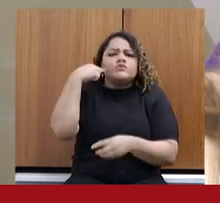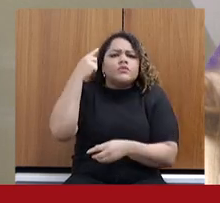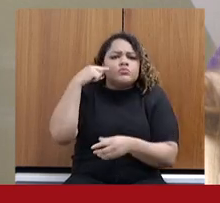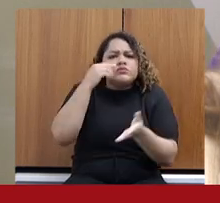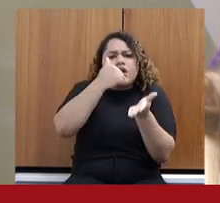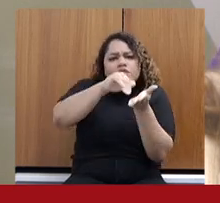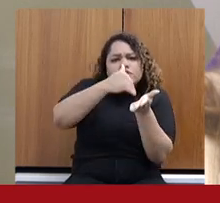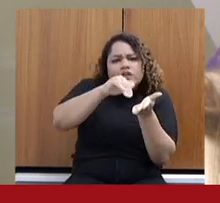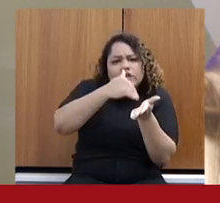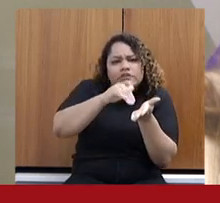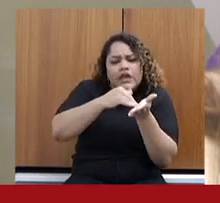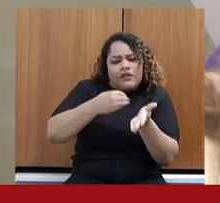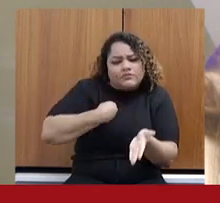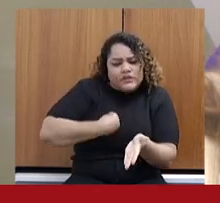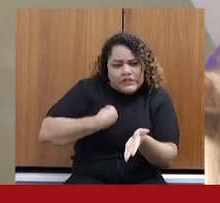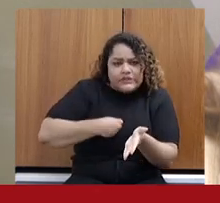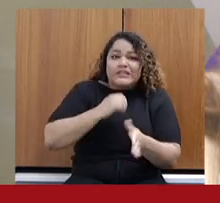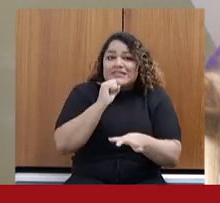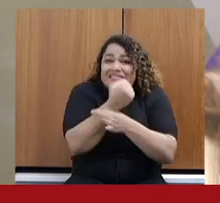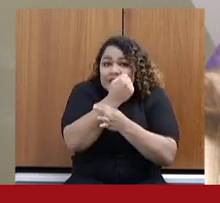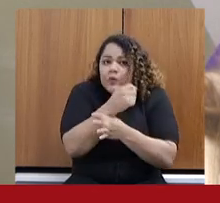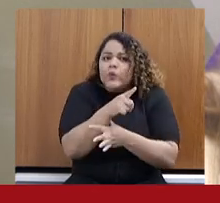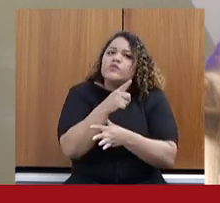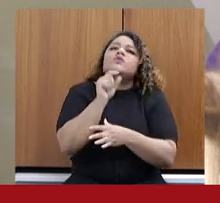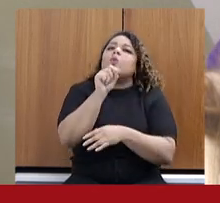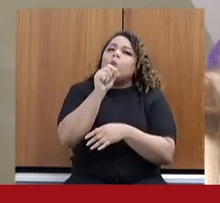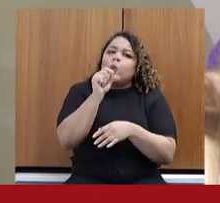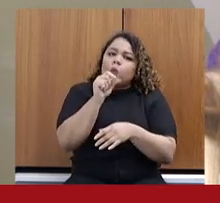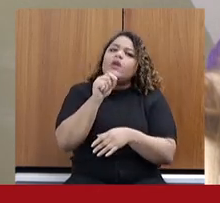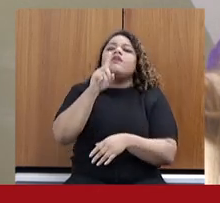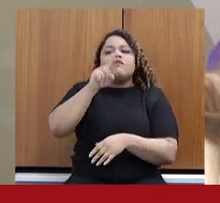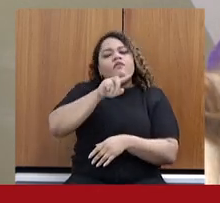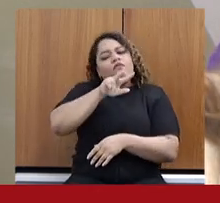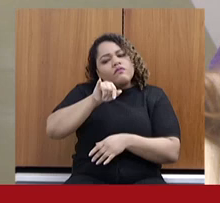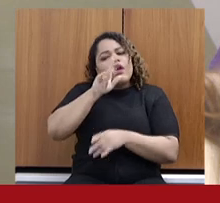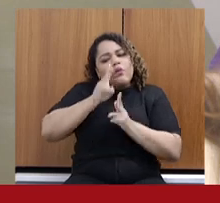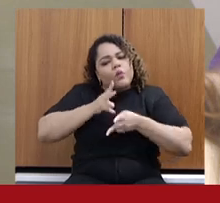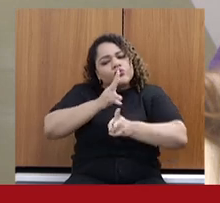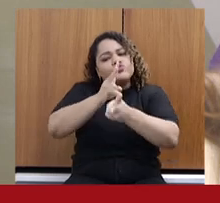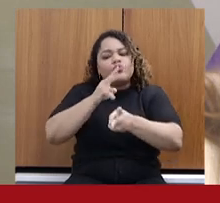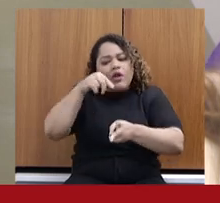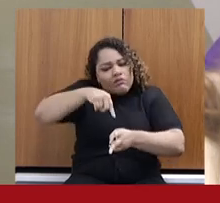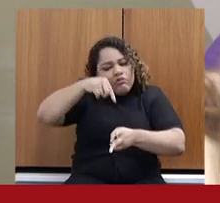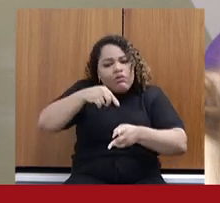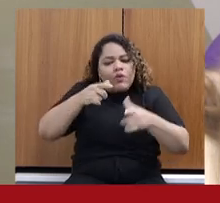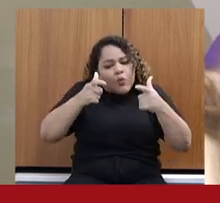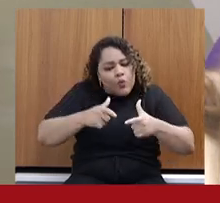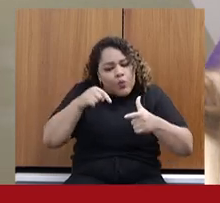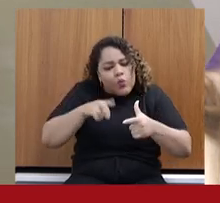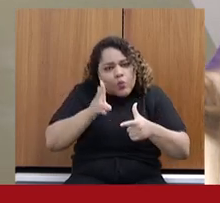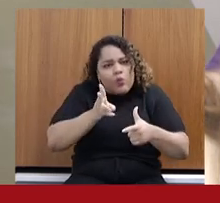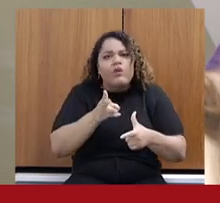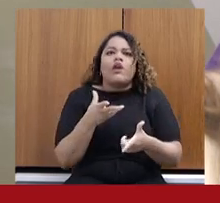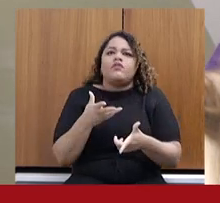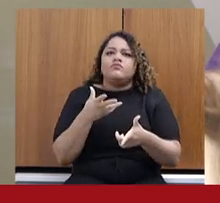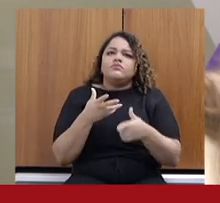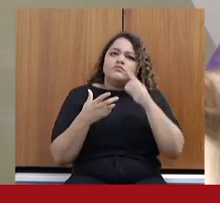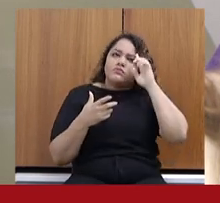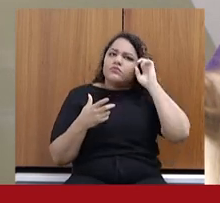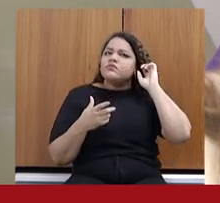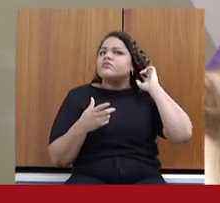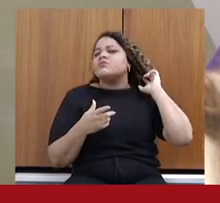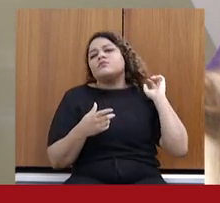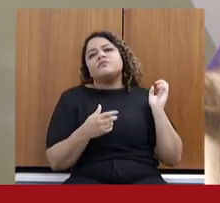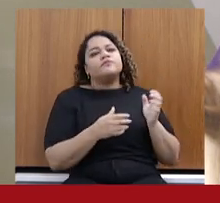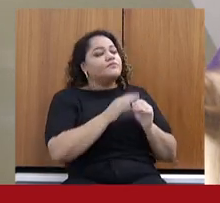secretários presentes, determinou e a sessão continuará neste ambiente aqui que foi que nós estamos trabalhando. Perfeito, presidente. Vossa Excelência